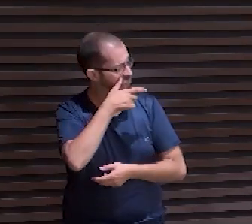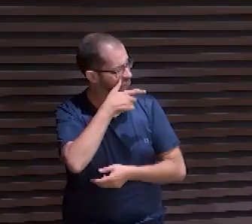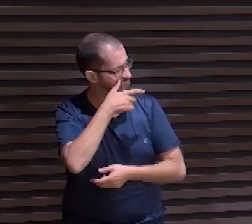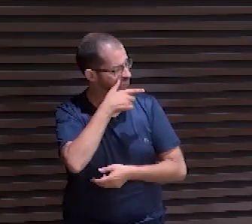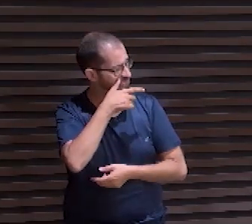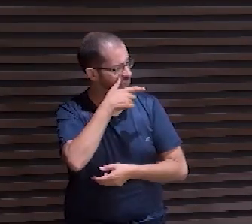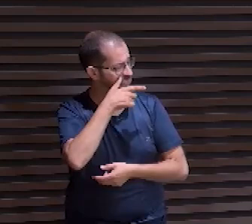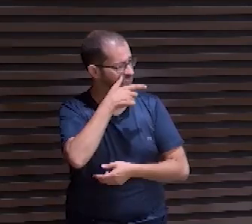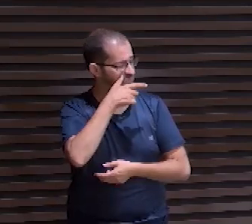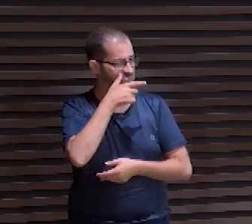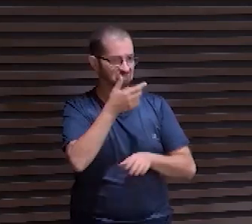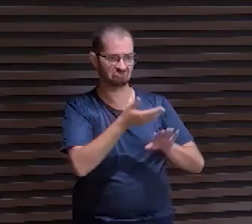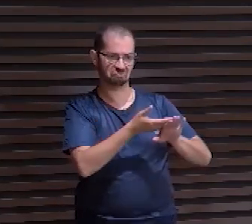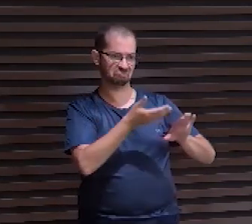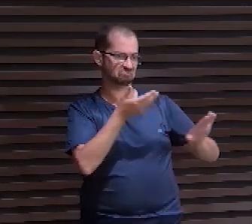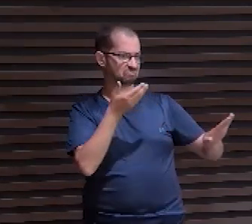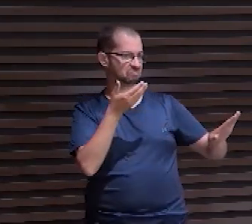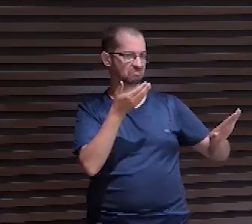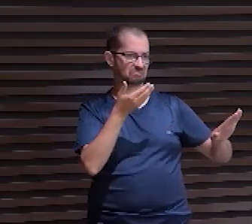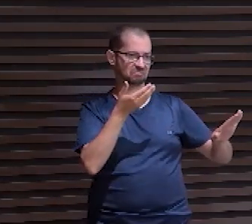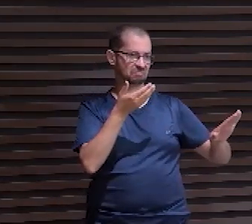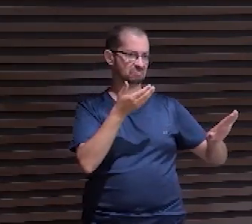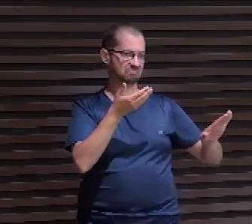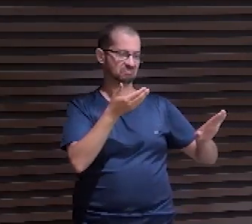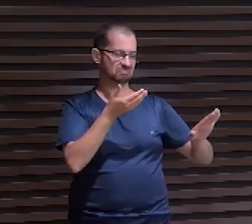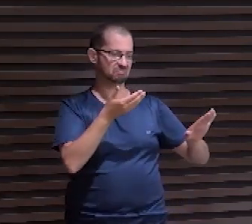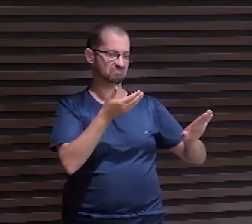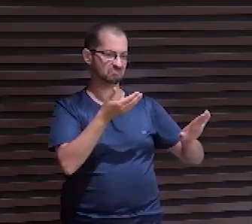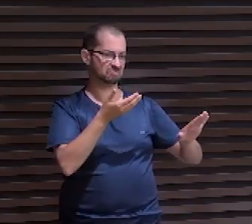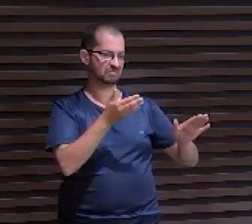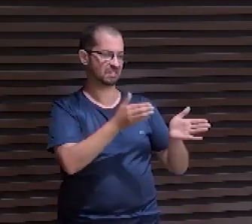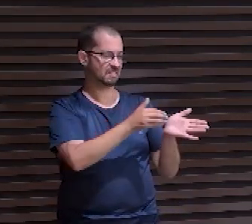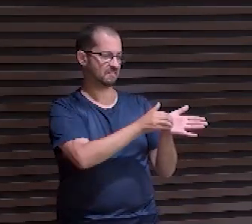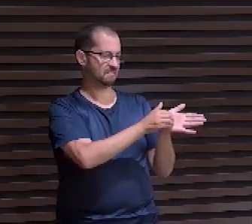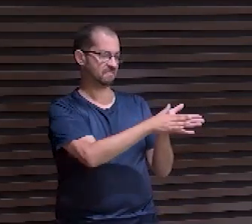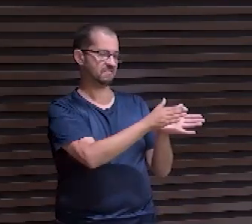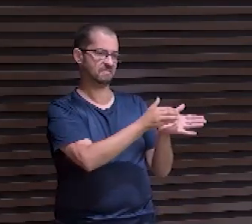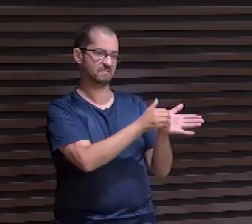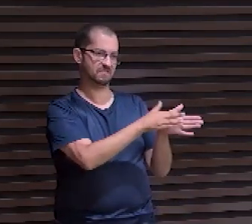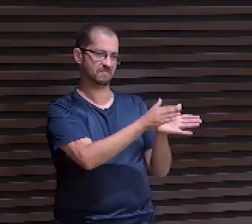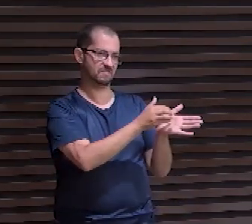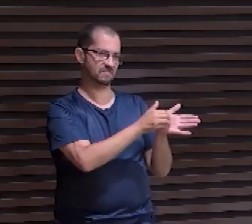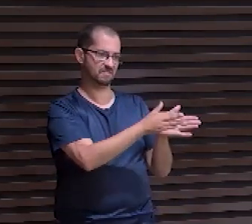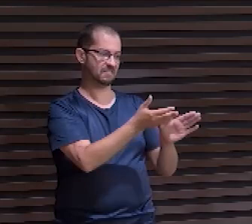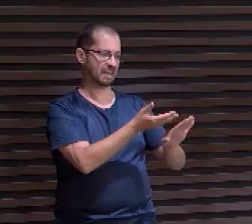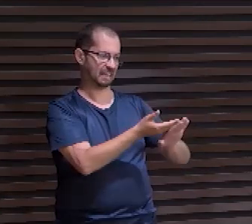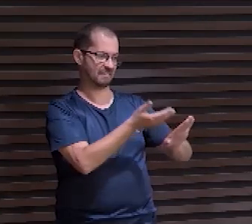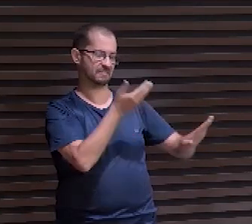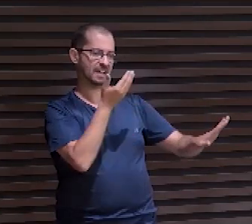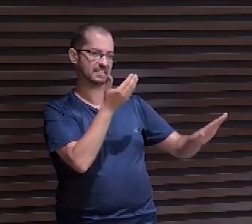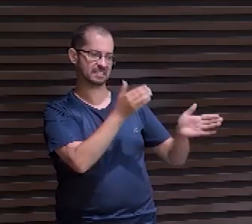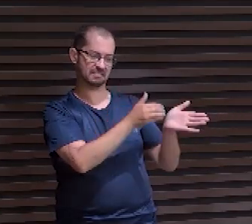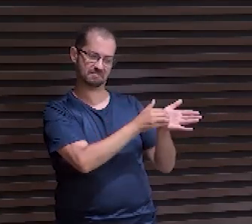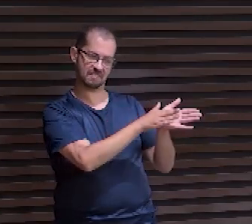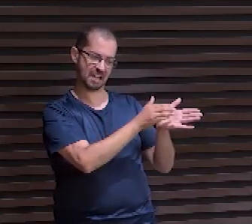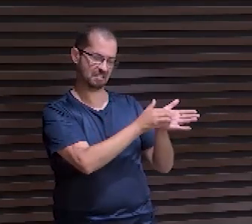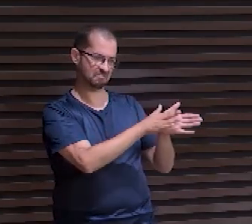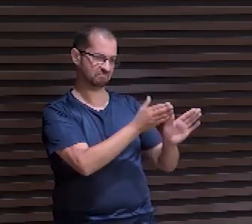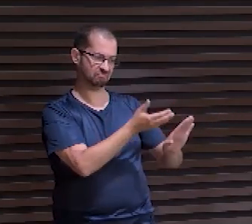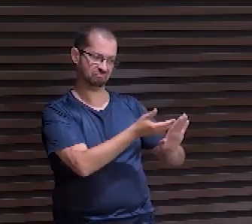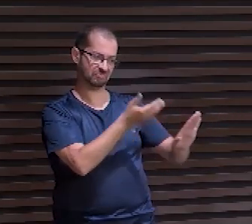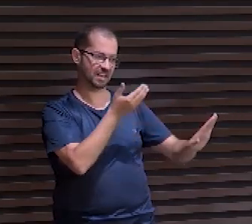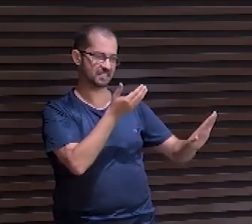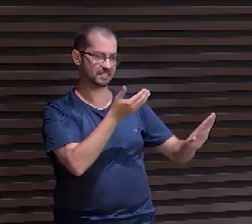go ahead, ou melhor, go back, vai de retro, é a